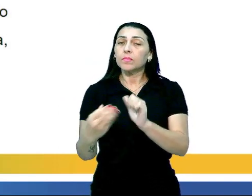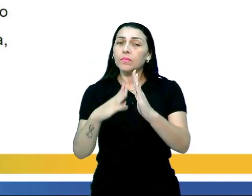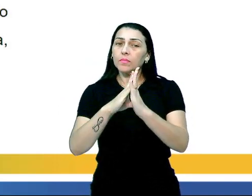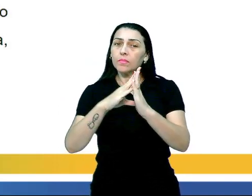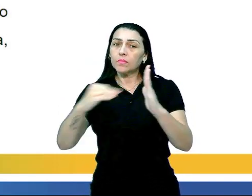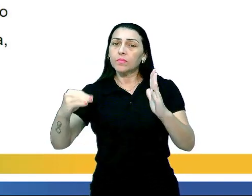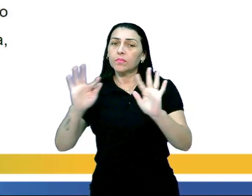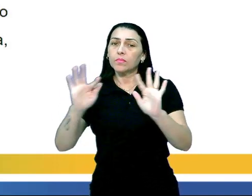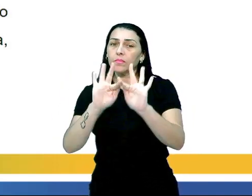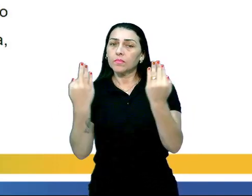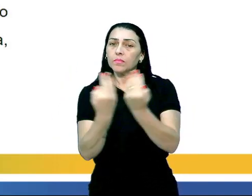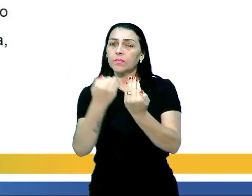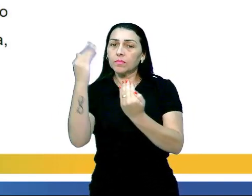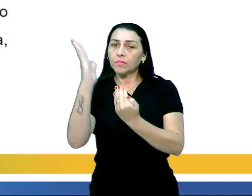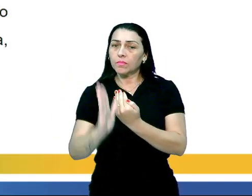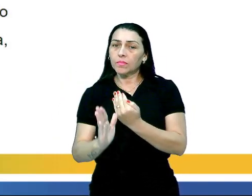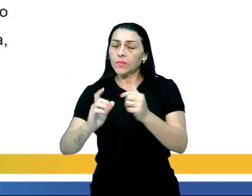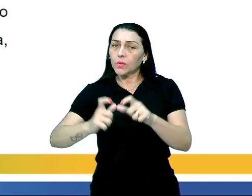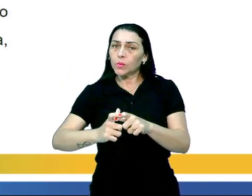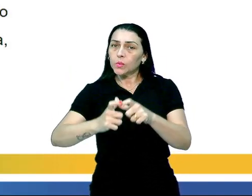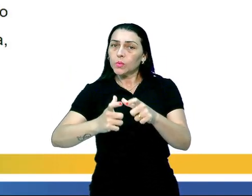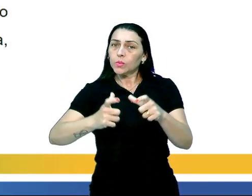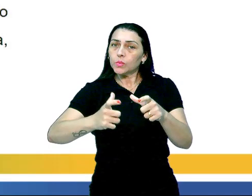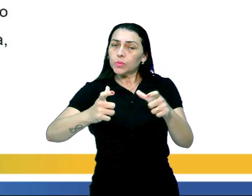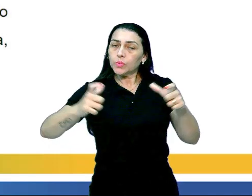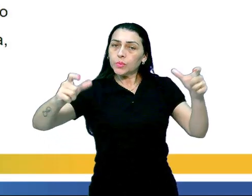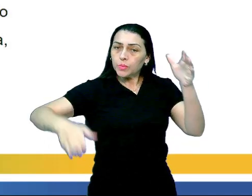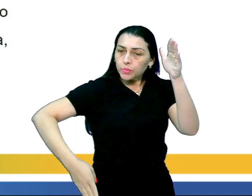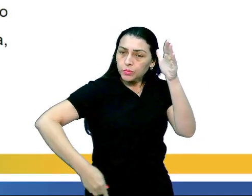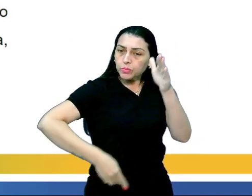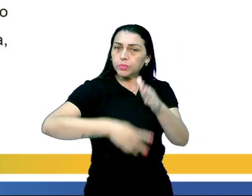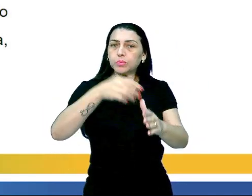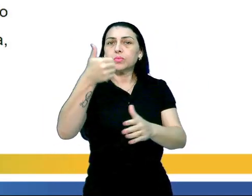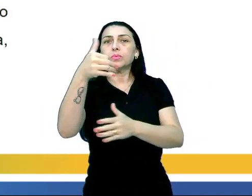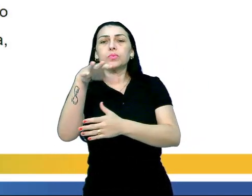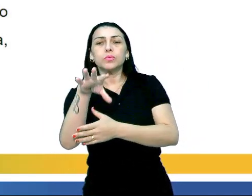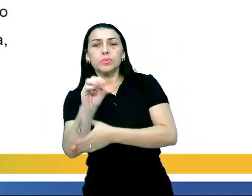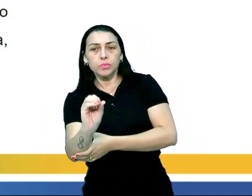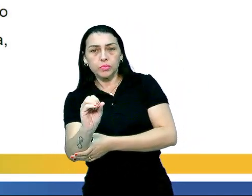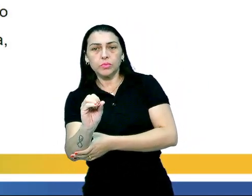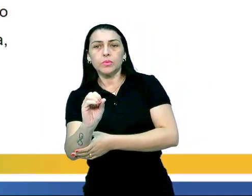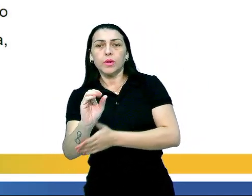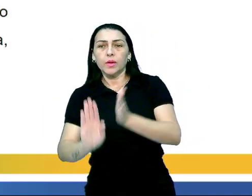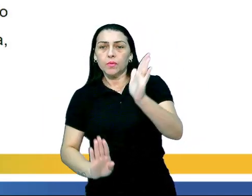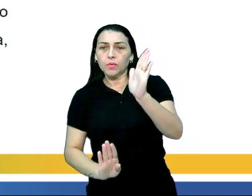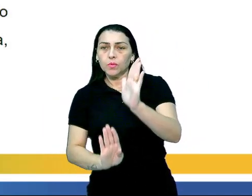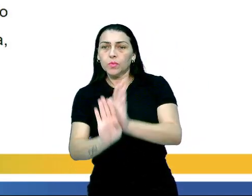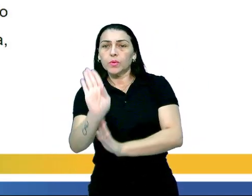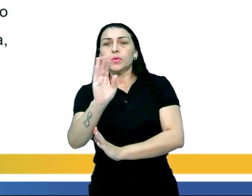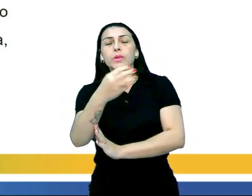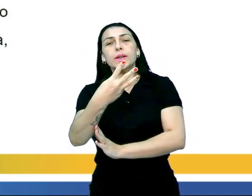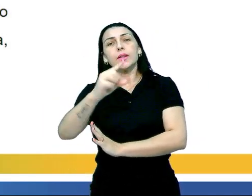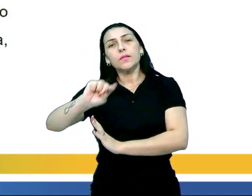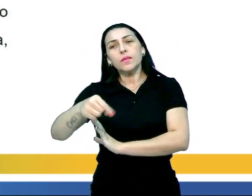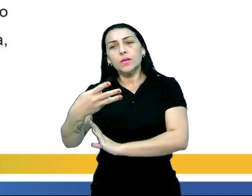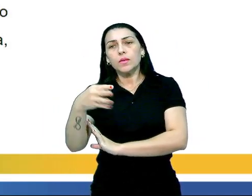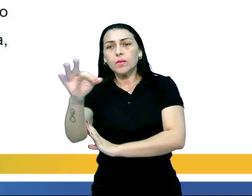novo modelo da família brasileira expandiu 10 vezes, evoluindo